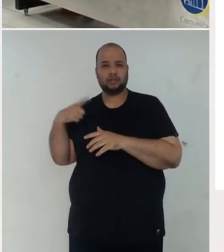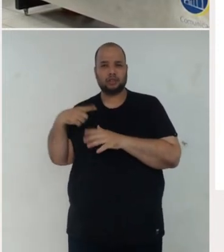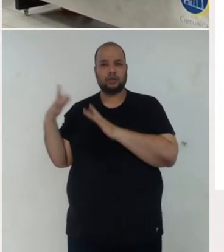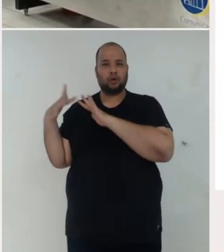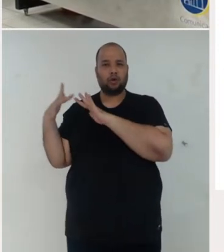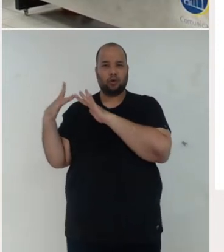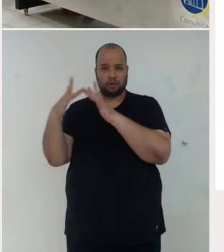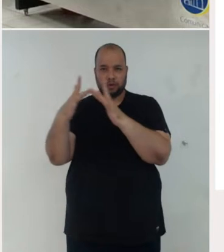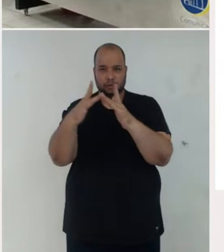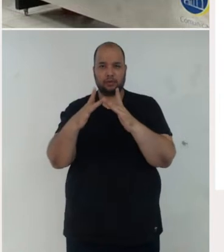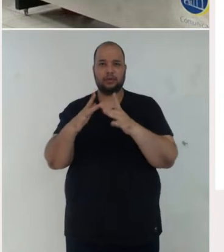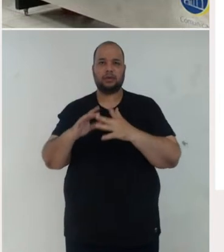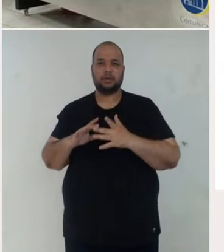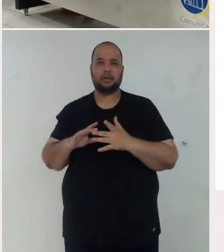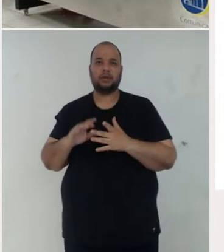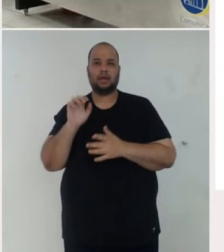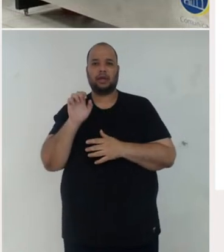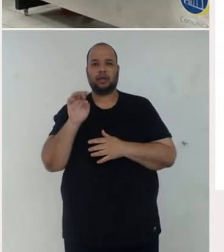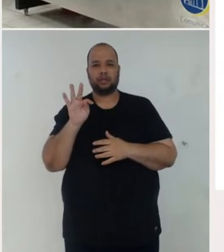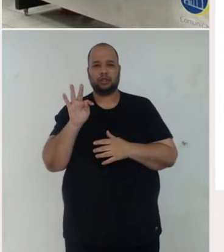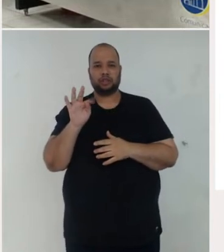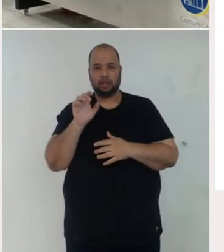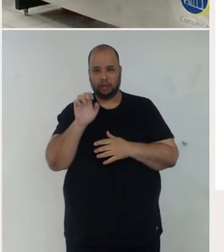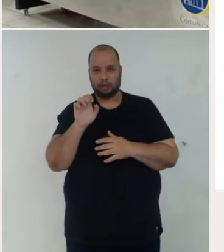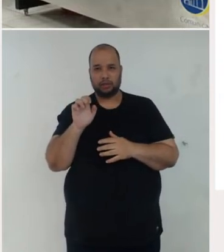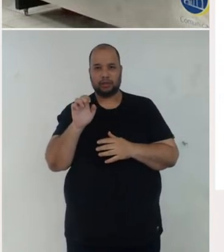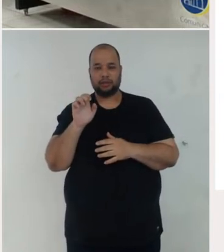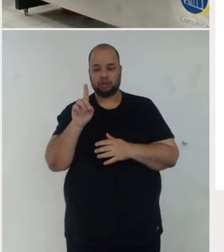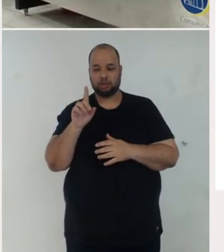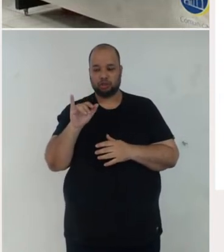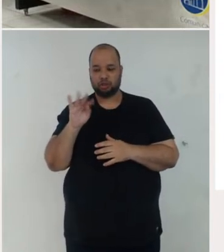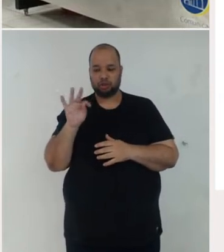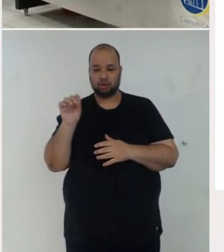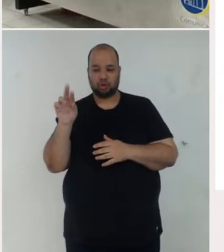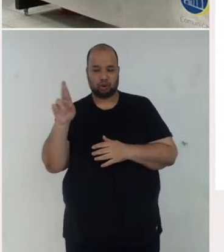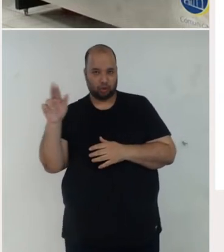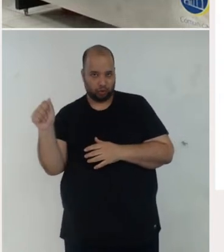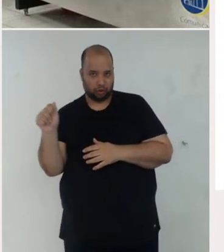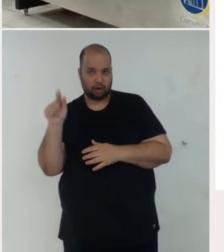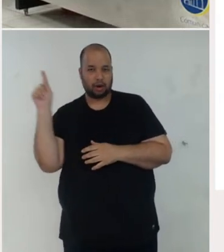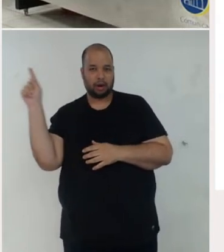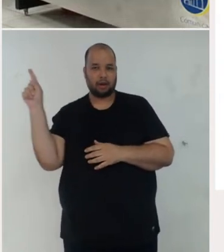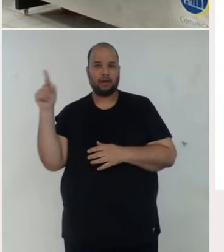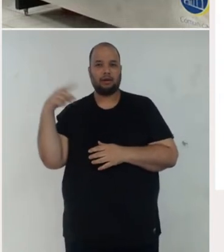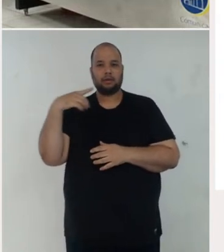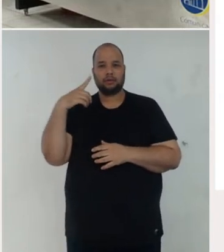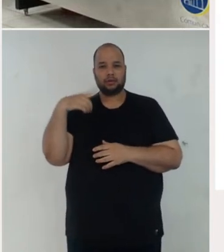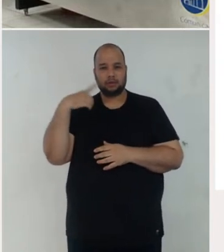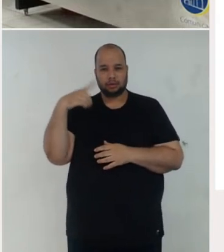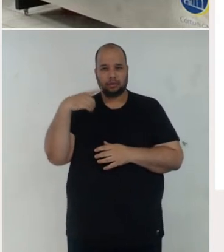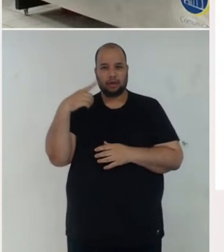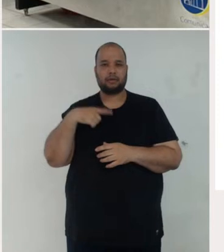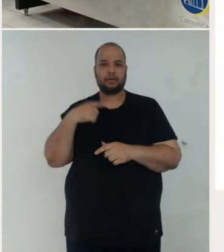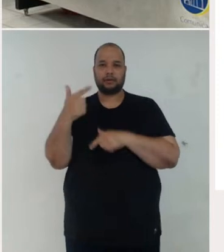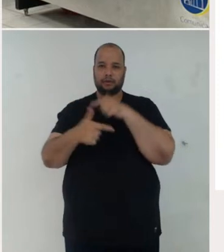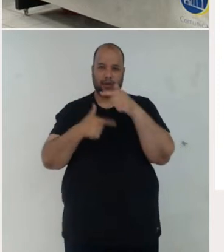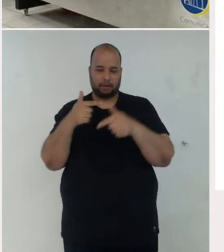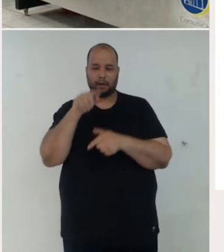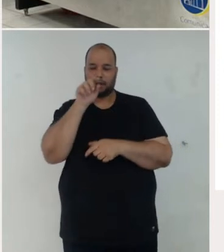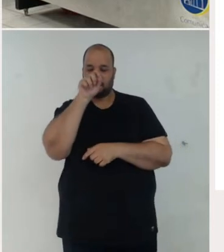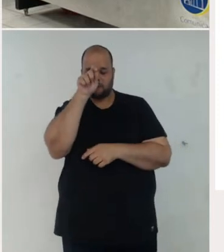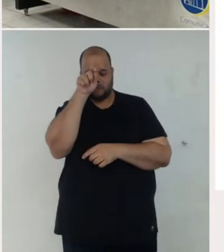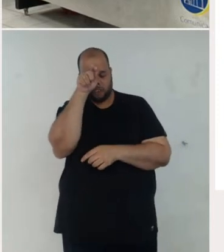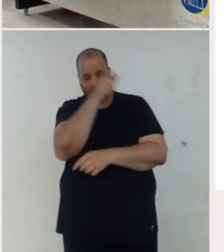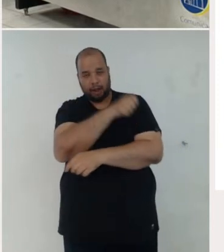Edições Câmara, né, da editora da Câmara dos Deputados, para fazer outro trabalho, inclusive foi feito por 3 alunas da